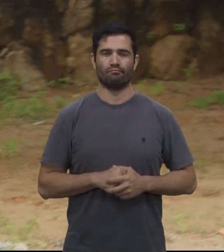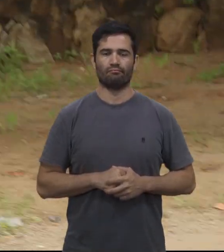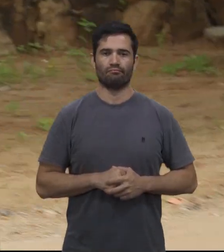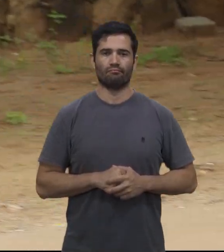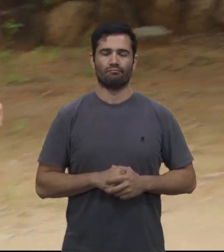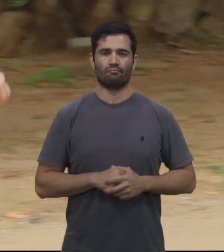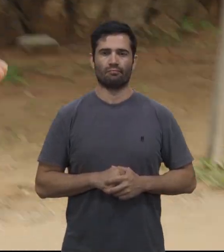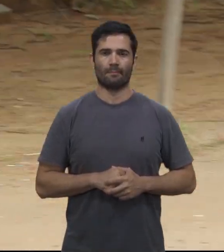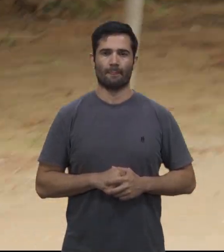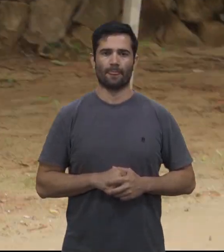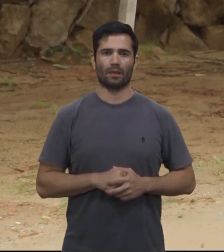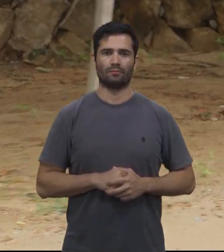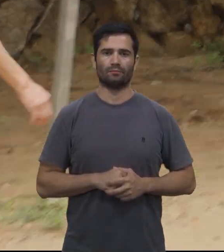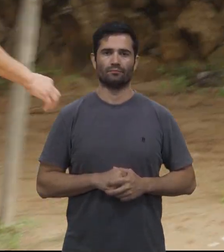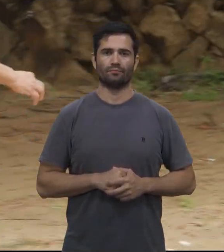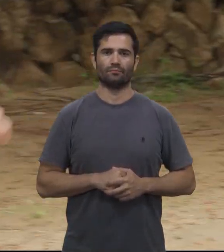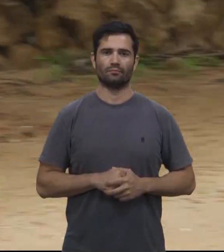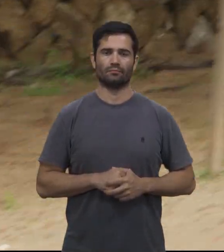aqui.